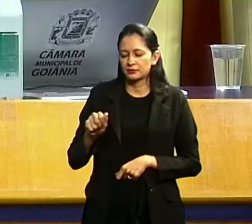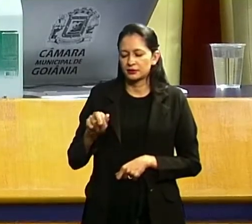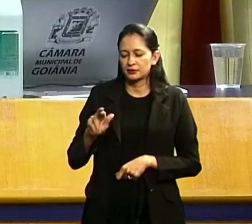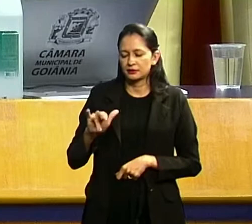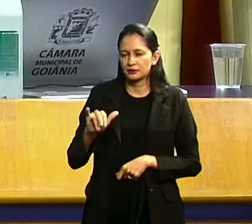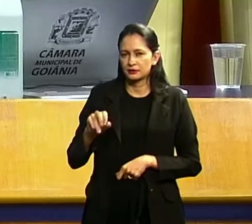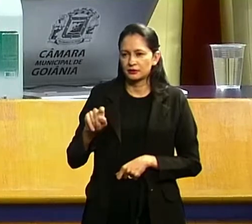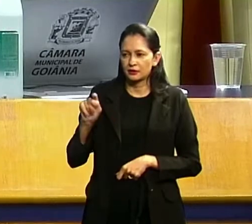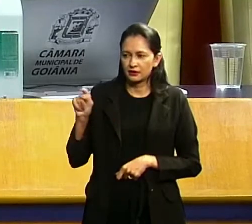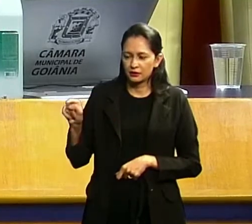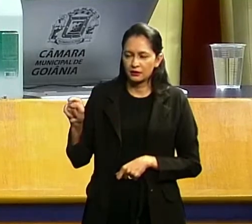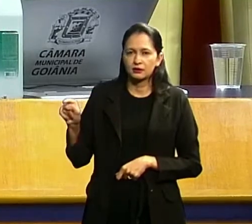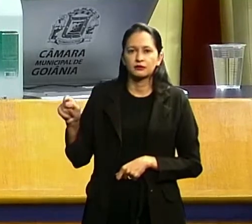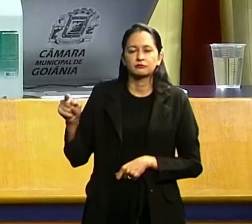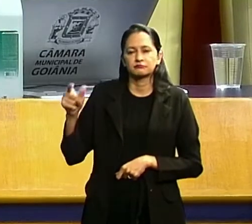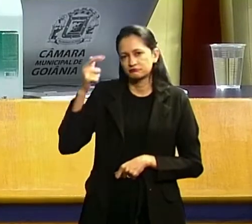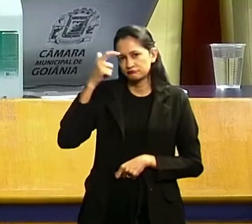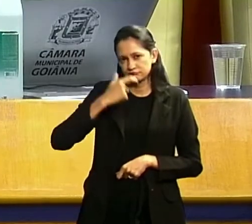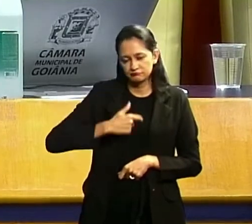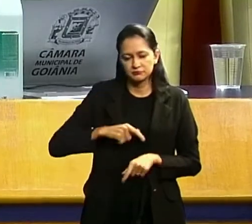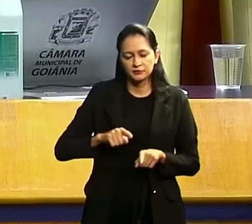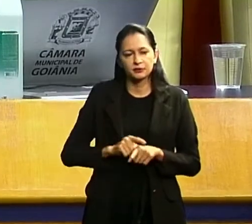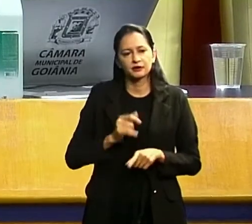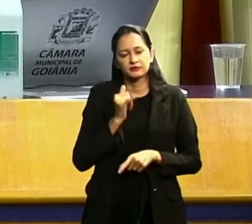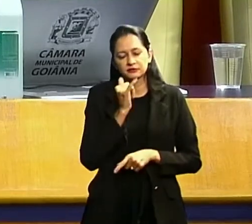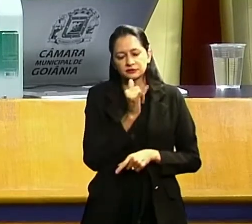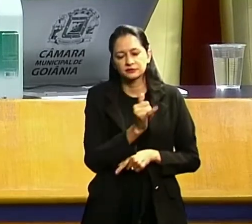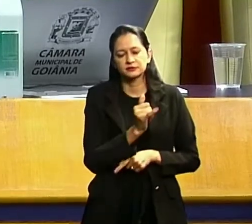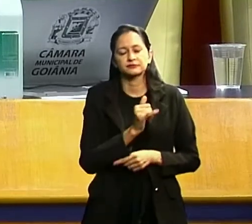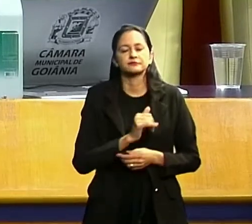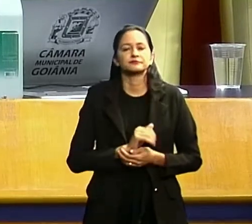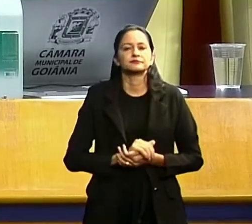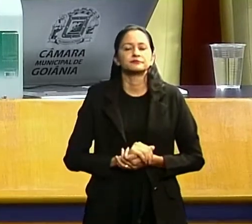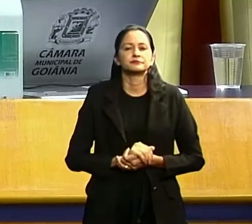em nome de todos os vereadores, dizer para a senhora, normalmente,